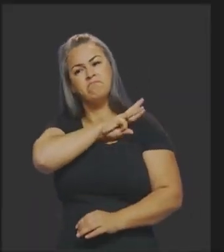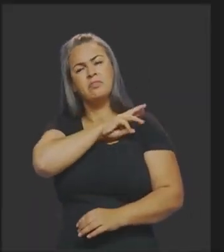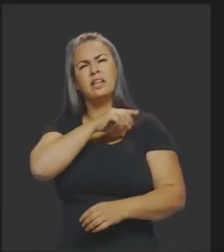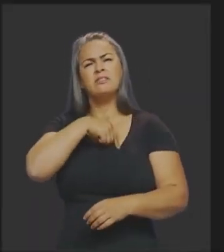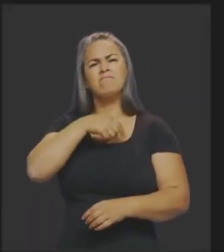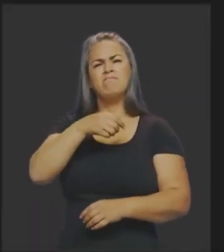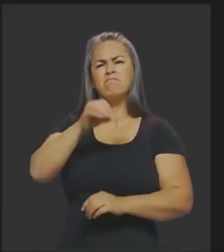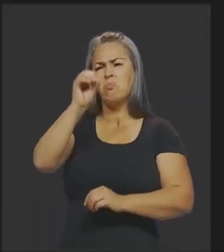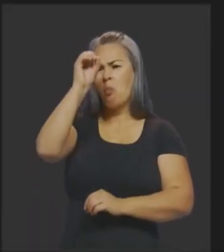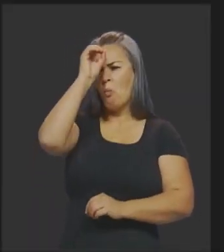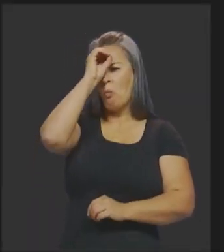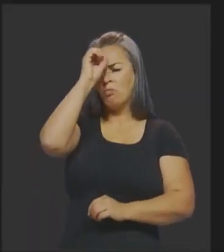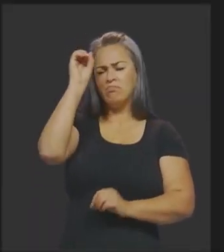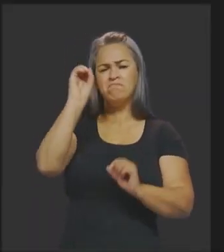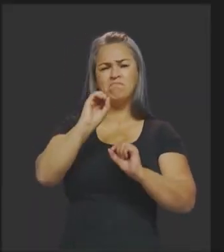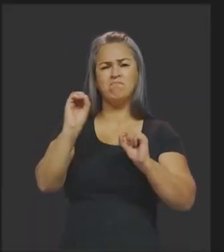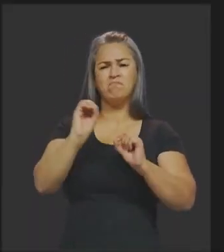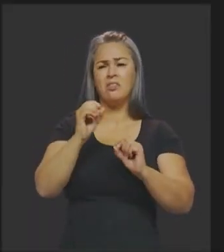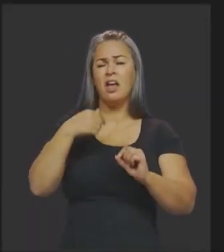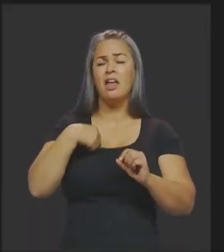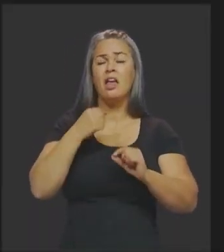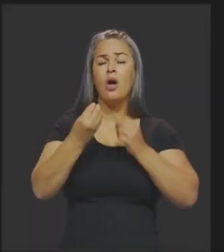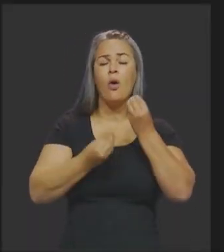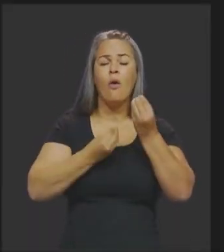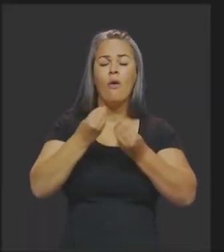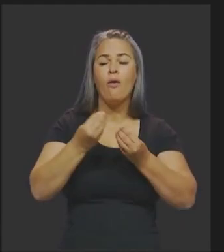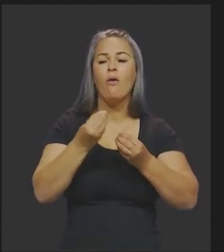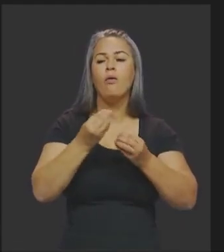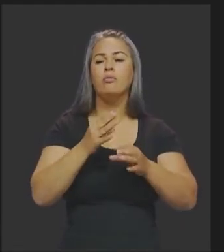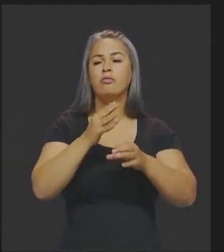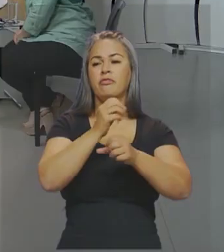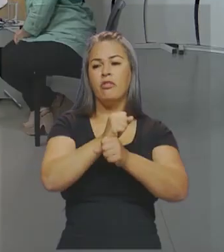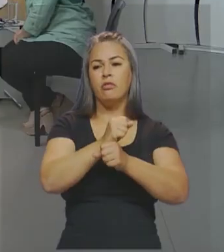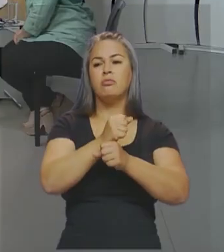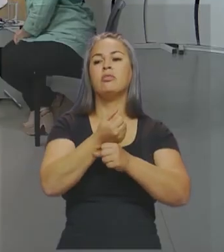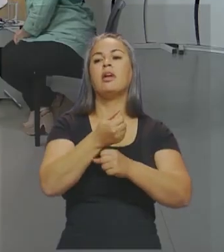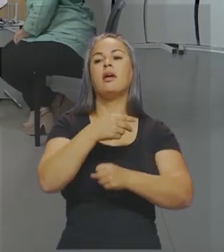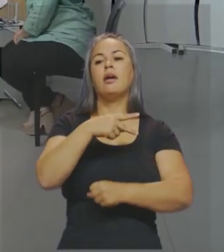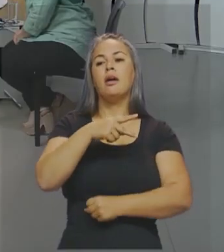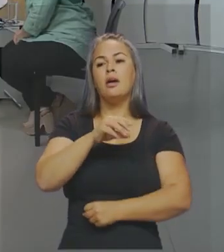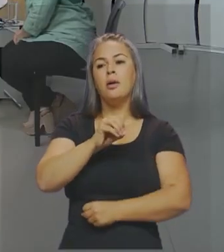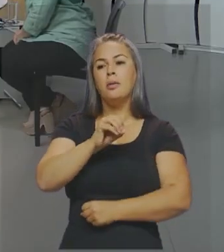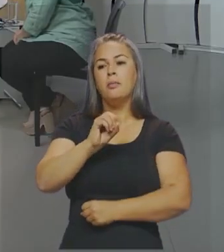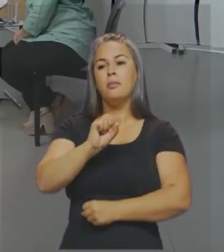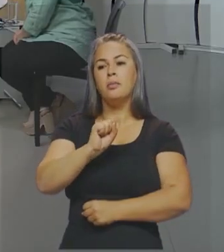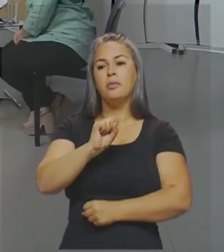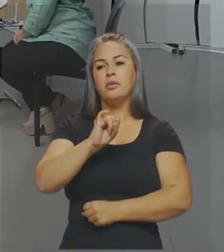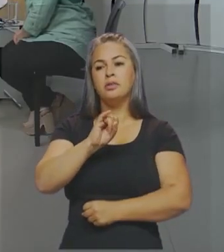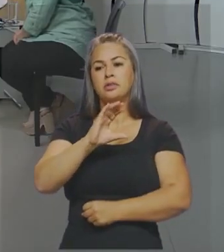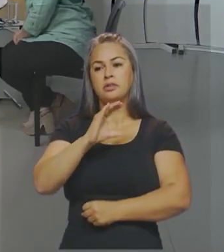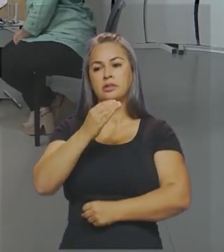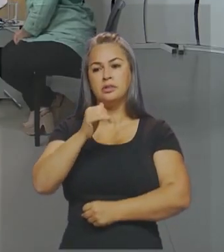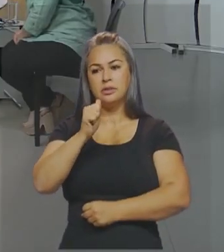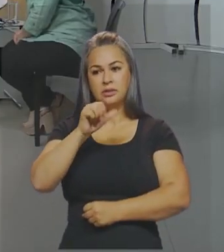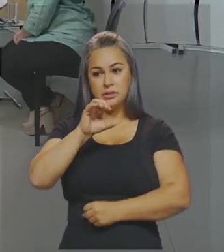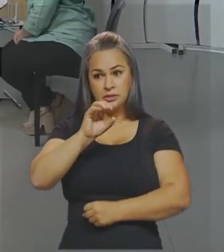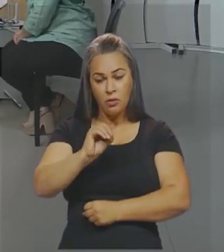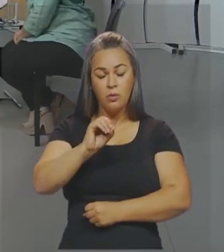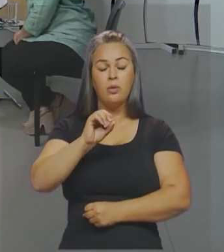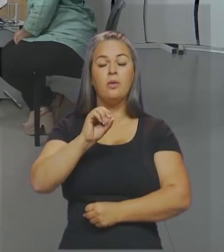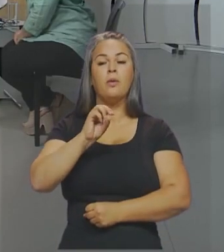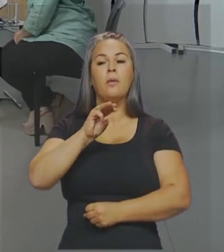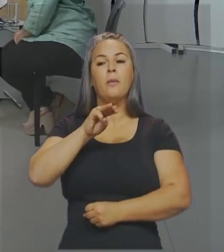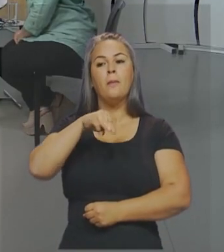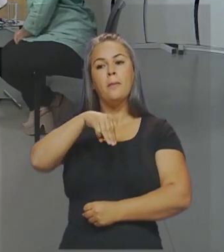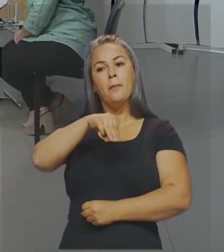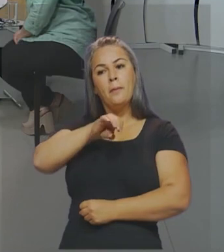as fórmulas da posição da mediana. Pode explicar novamente, professor César? Sim, posso. Obrigado aí pela participação.